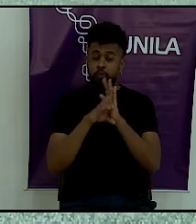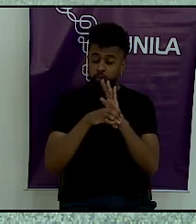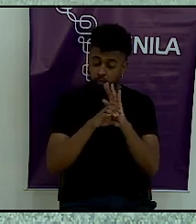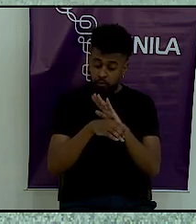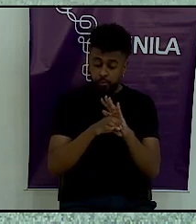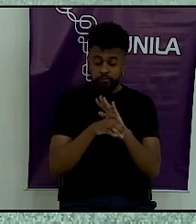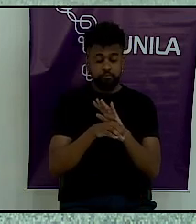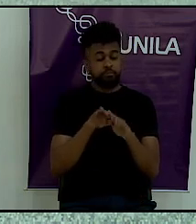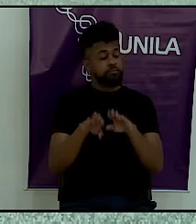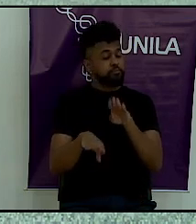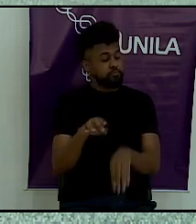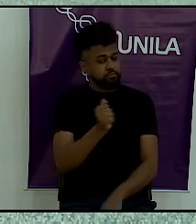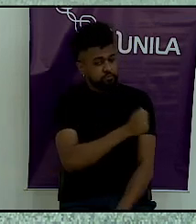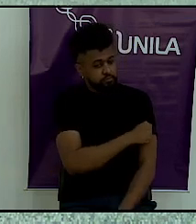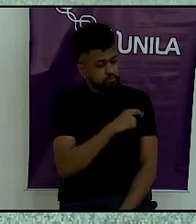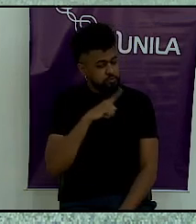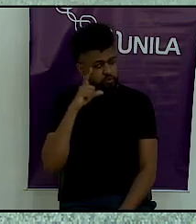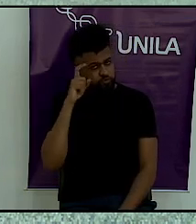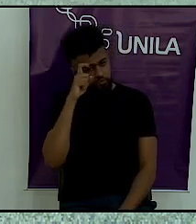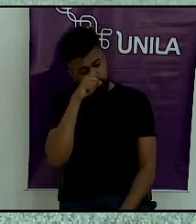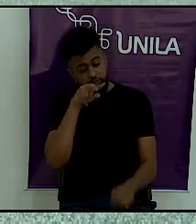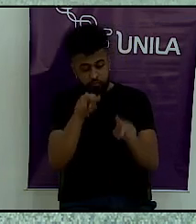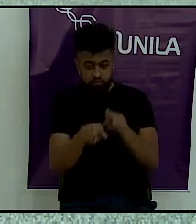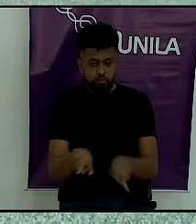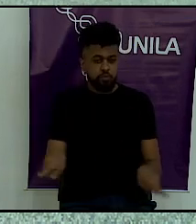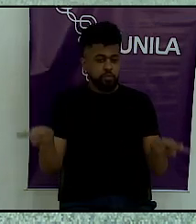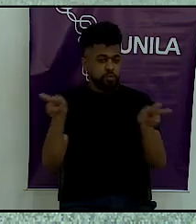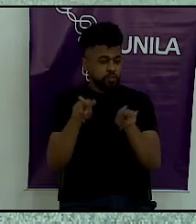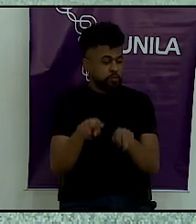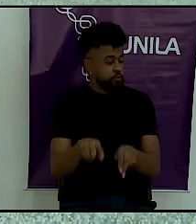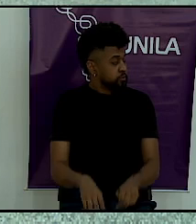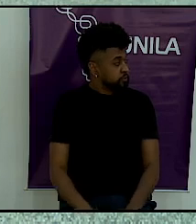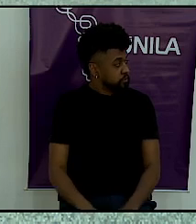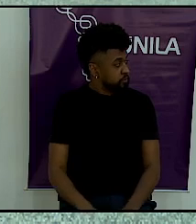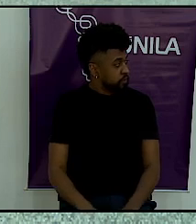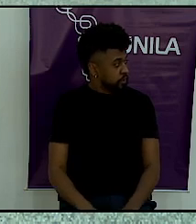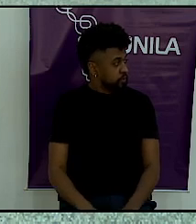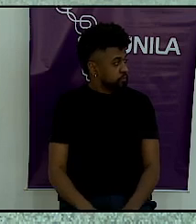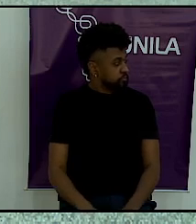vezes, que os alunos têm dificuldade de visualizar apenas na teoria, né?